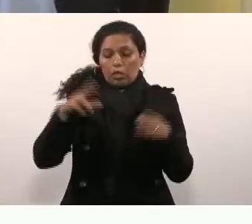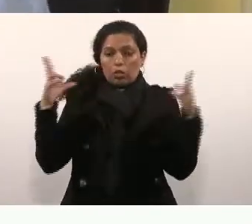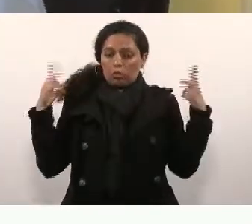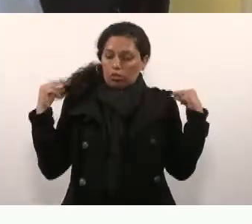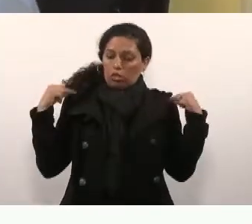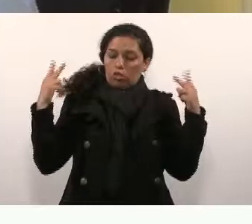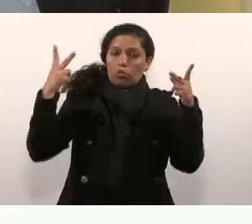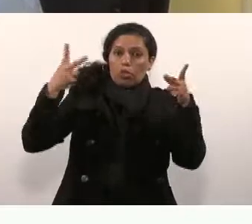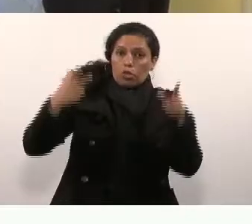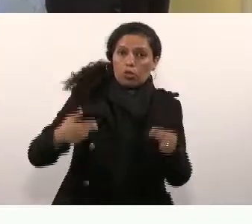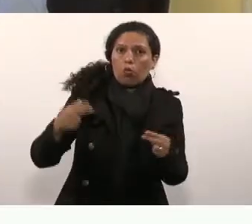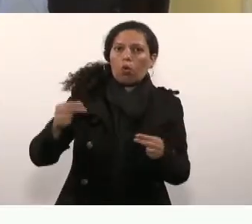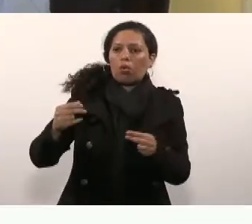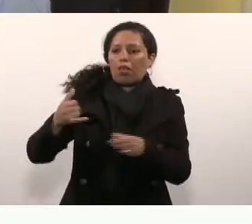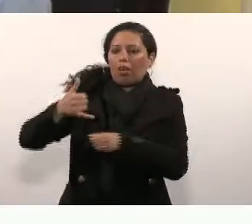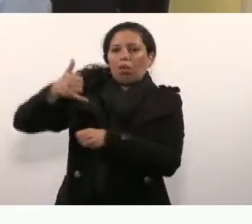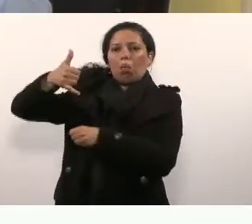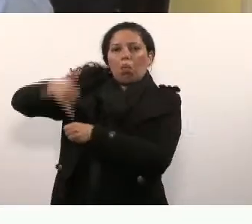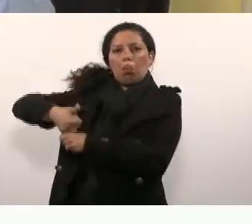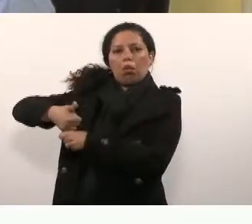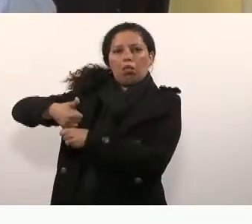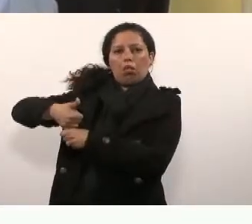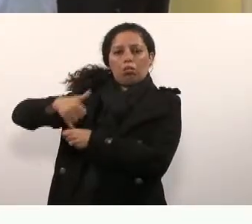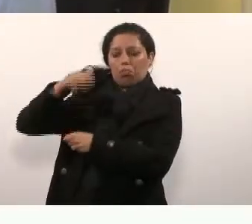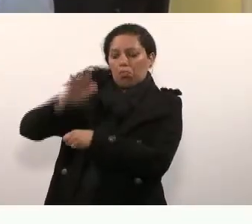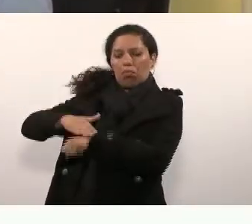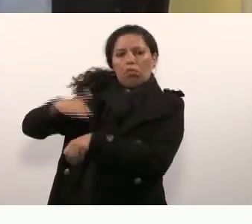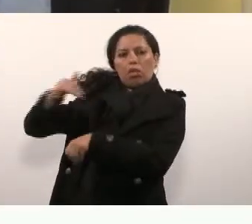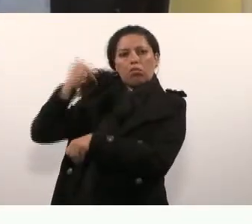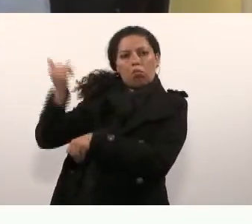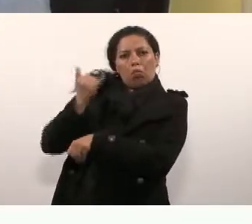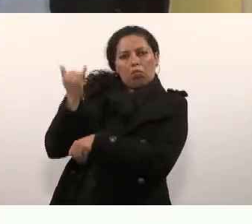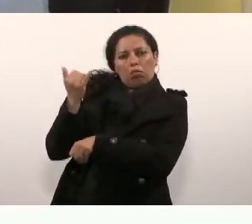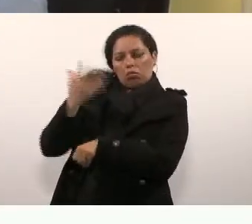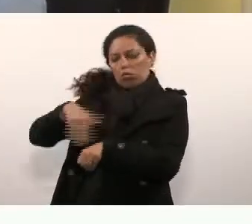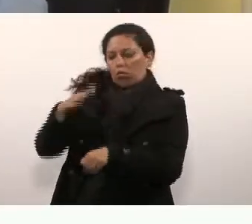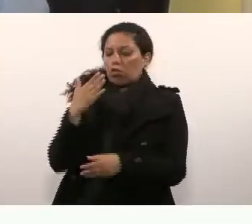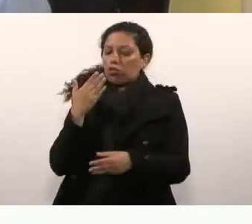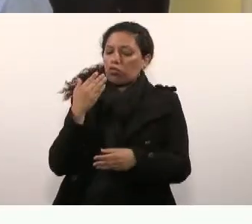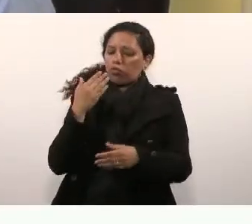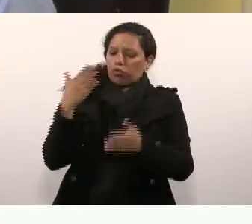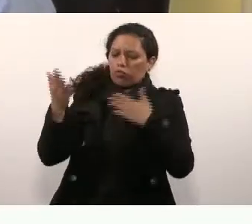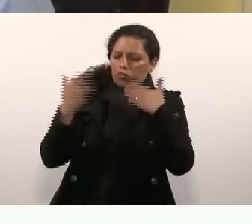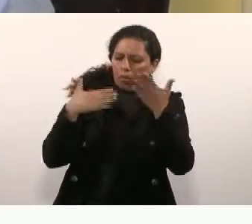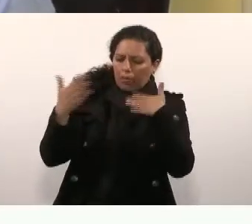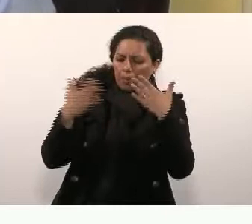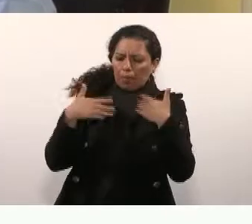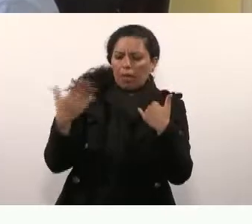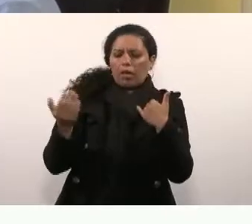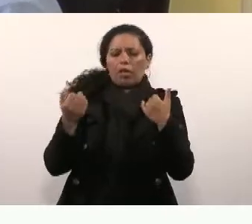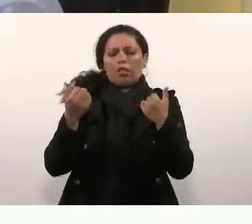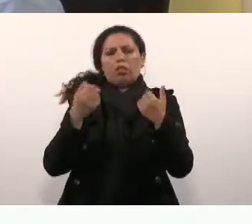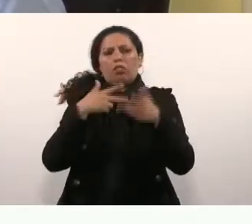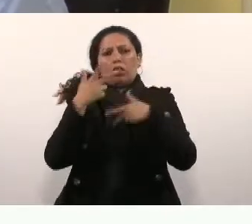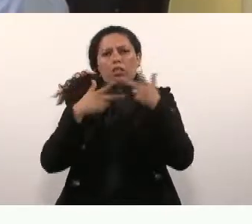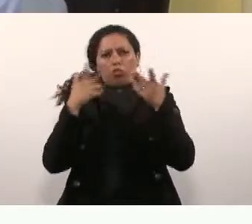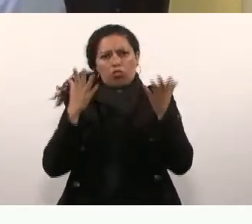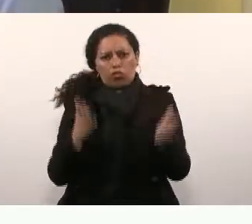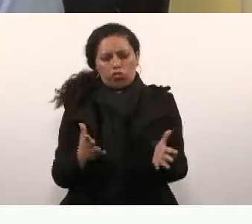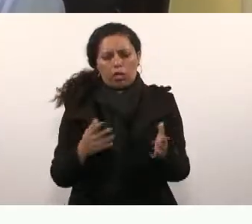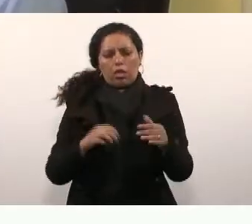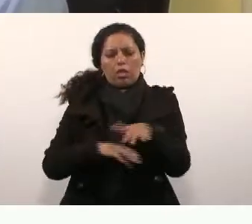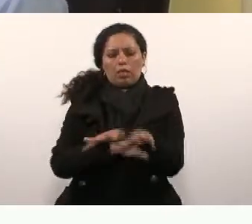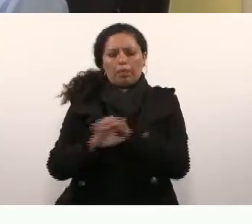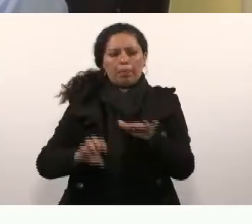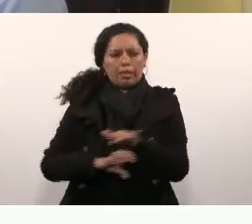seja. E nós discutimos na época e recebemos vários empresários do ramo da aviação que colocaram